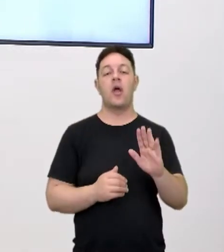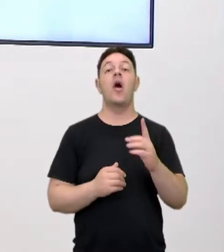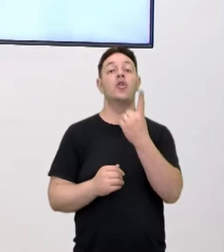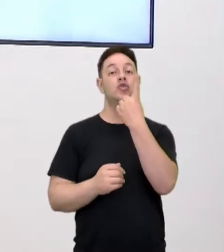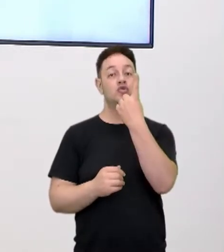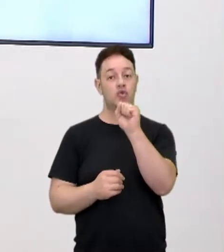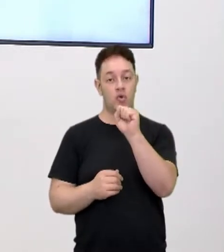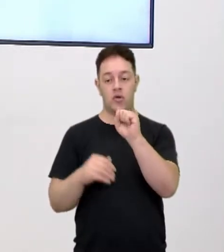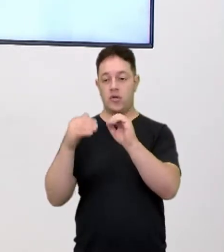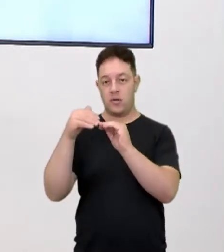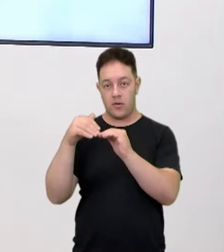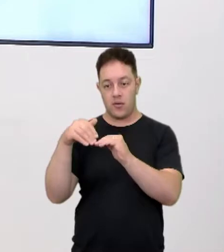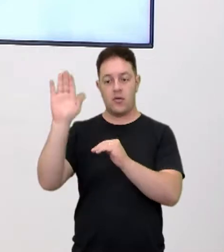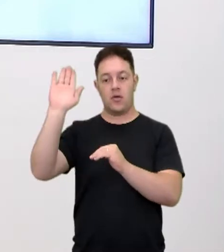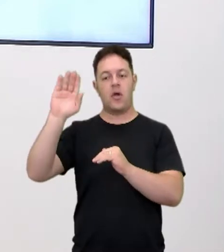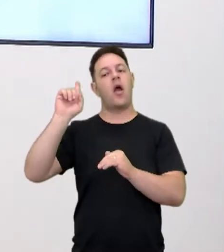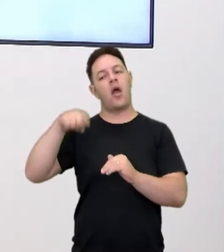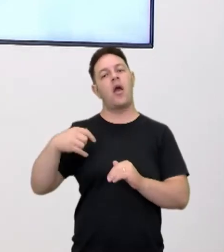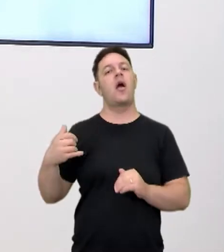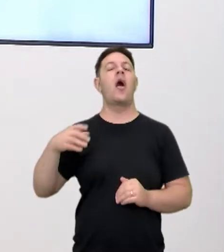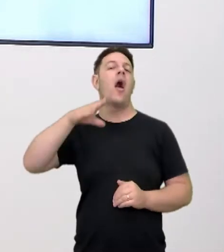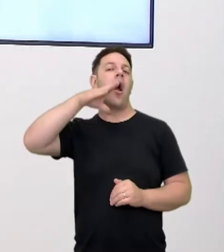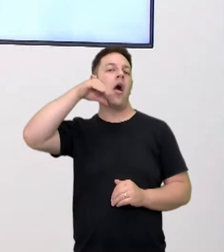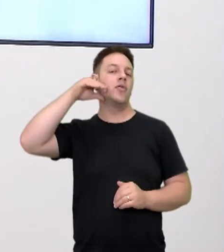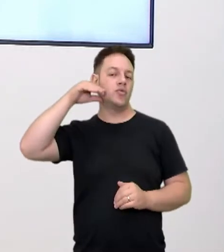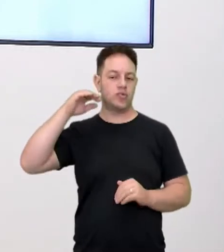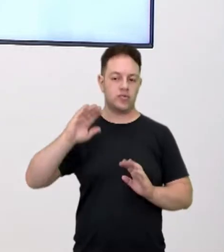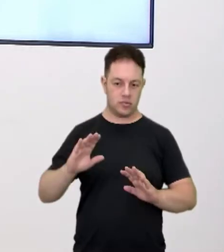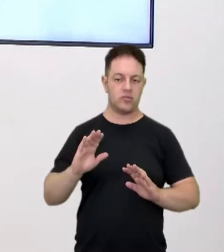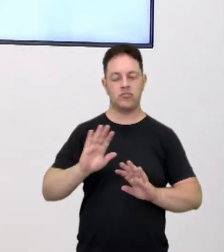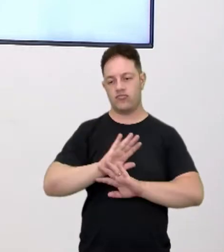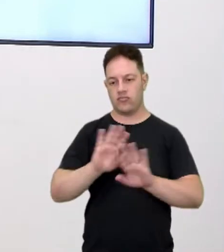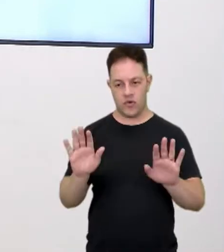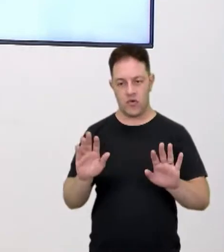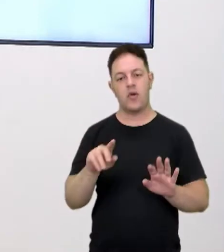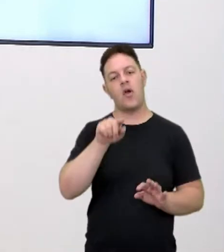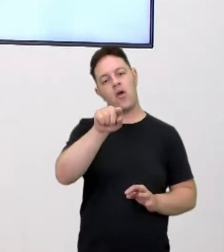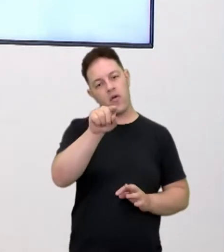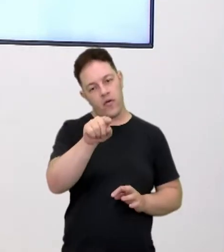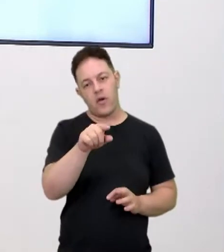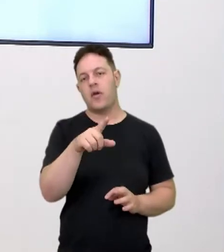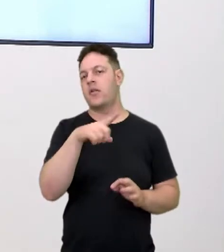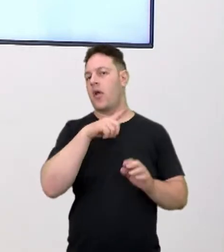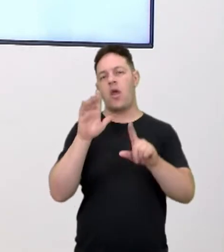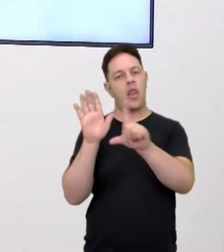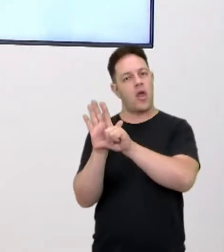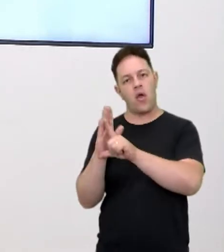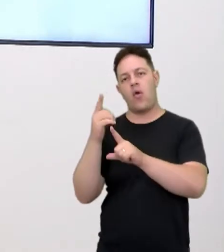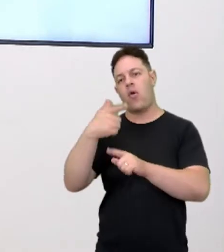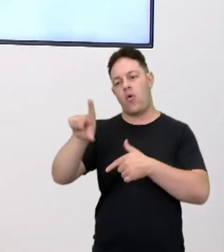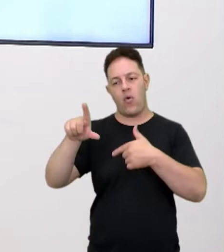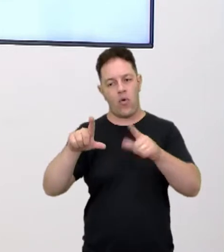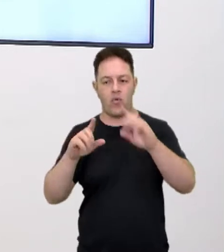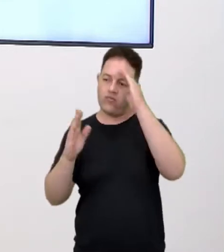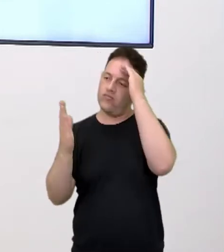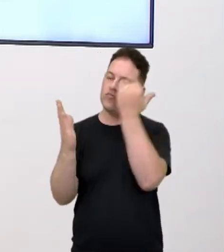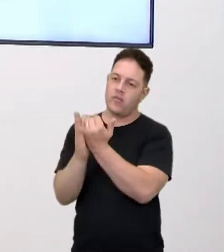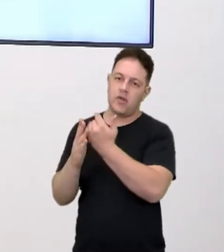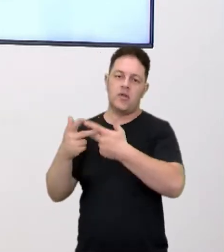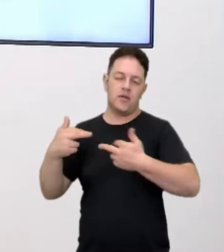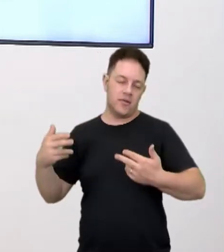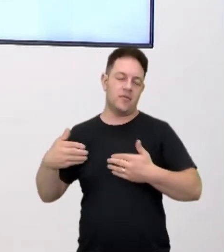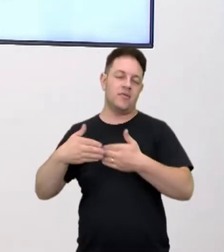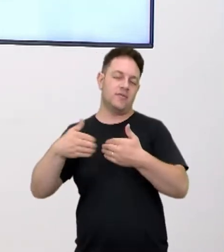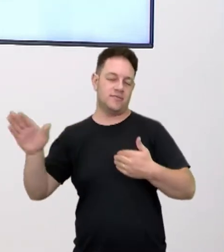é adulto, chegando, obviamente, na maioridade, que aí você entra em outra legislação, que é o Estatuto do Idoso,